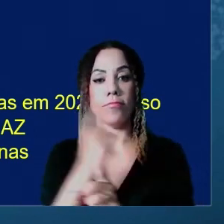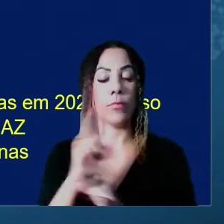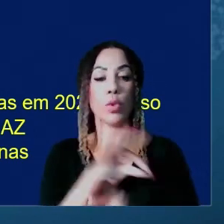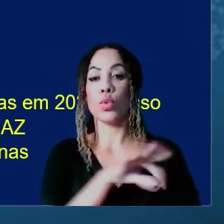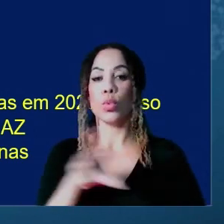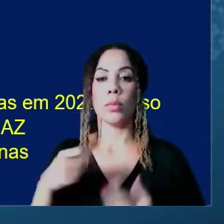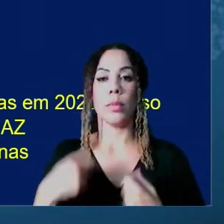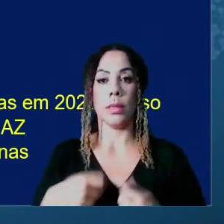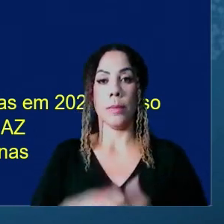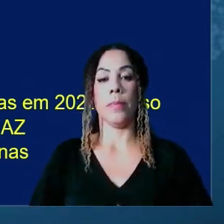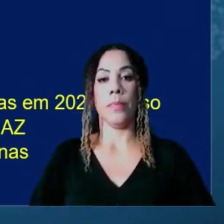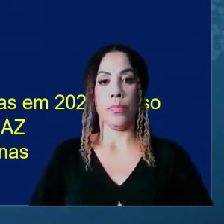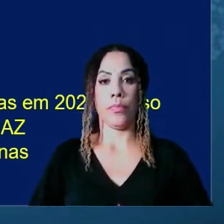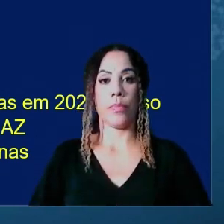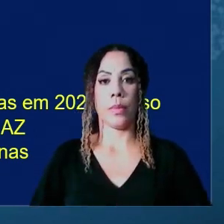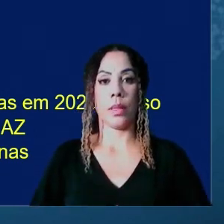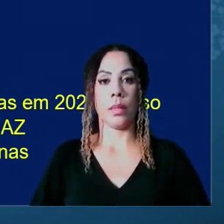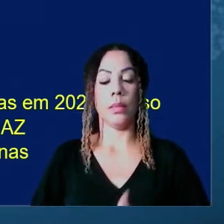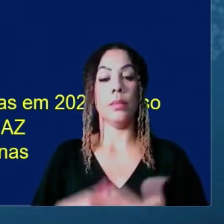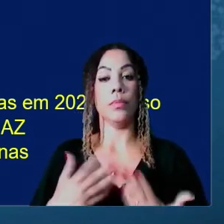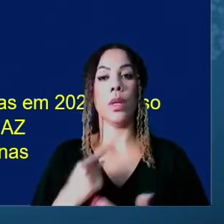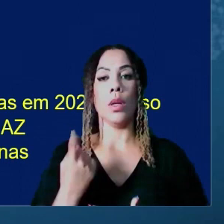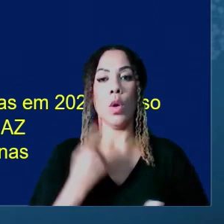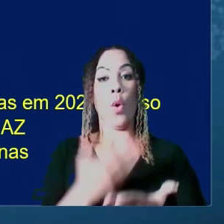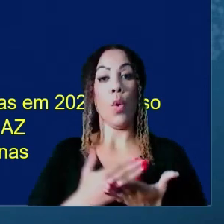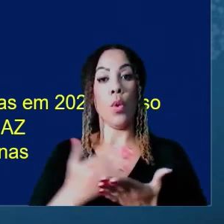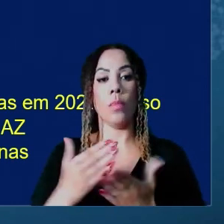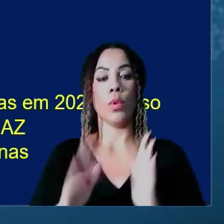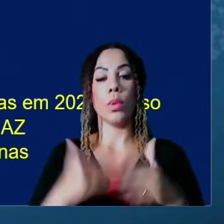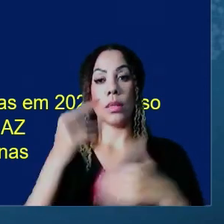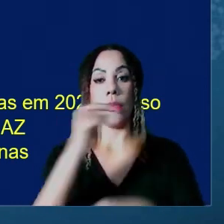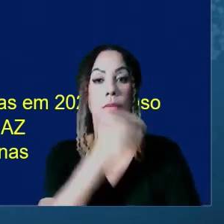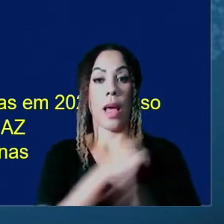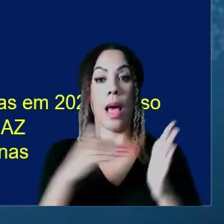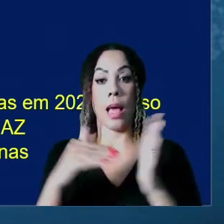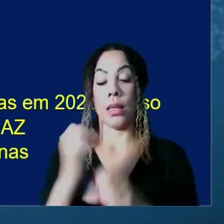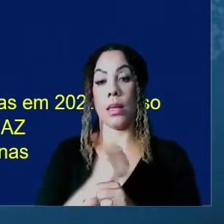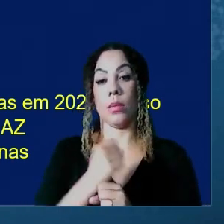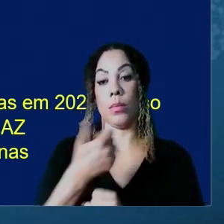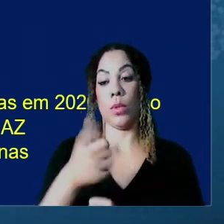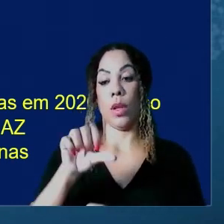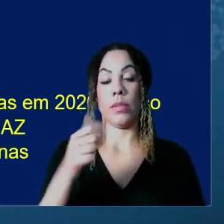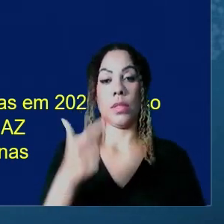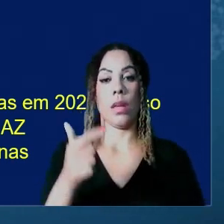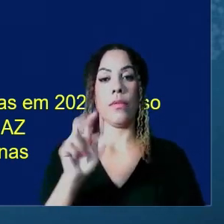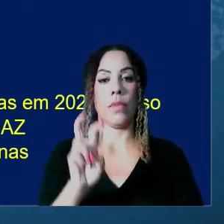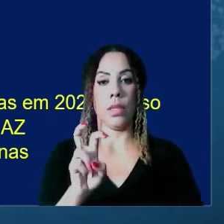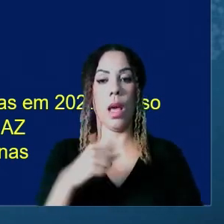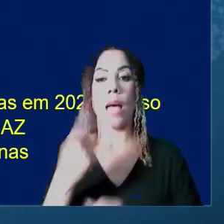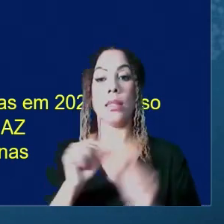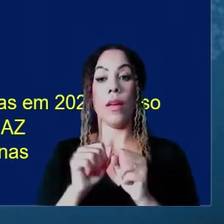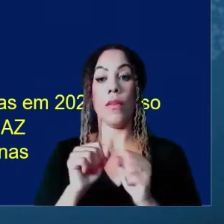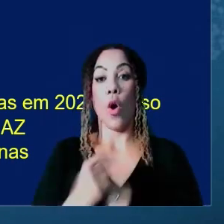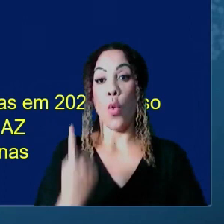Nos idos, quando começamos a desenvolver vacinas, até 1925, nós produzíamos uma vacina a cada 50